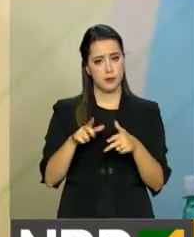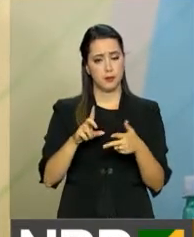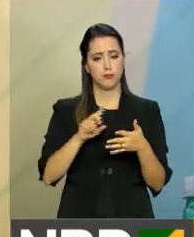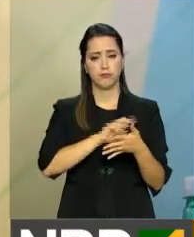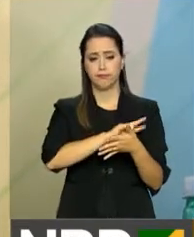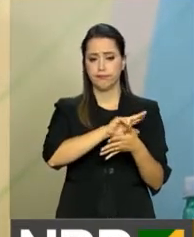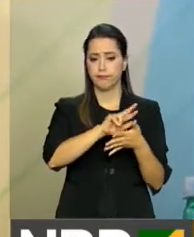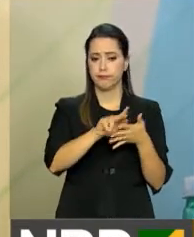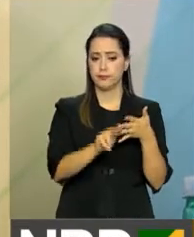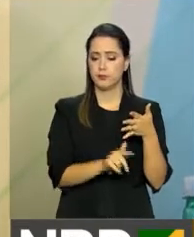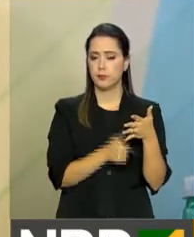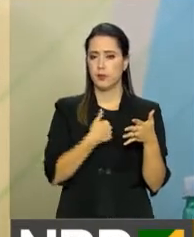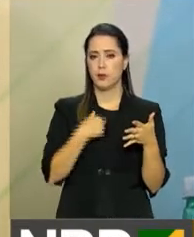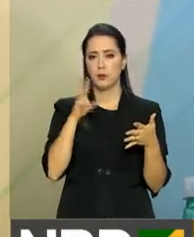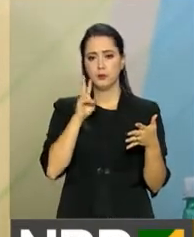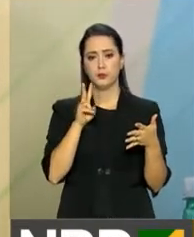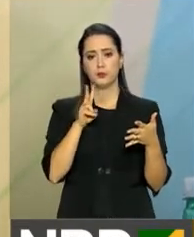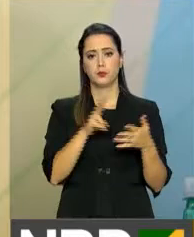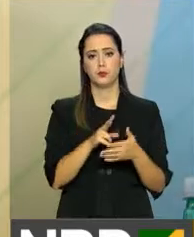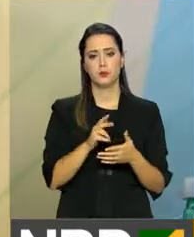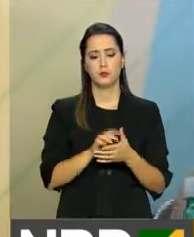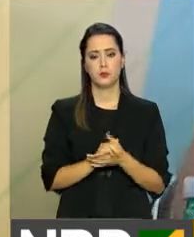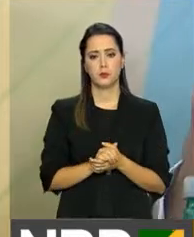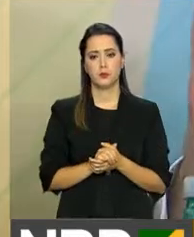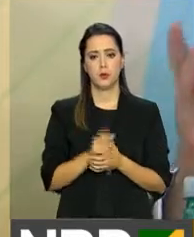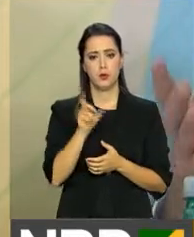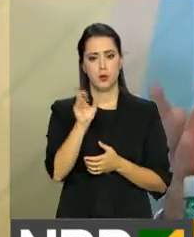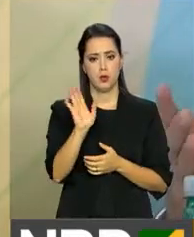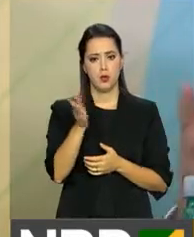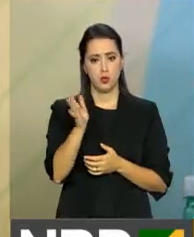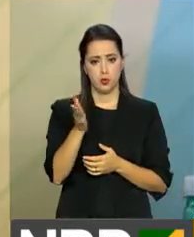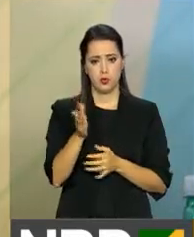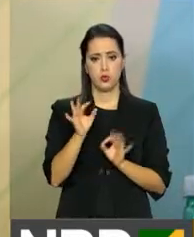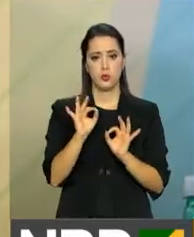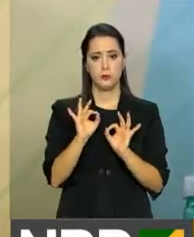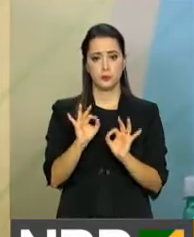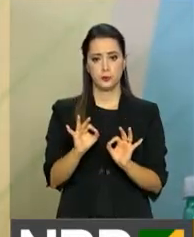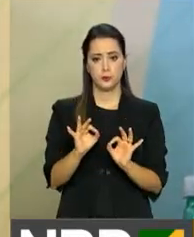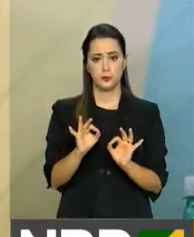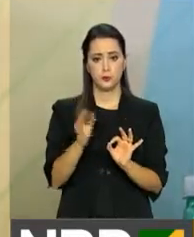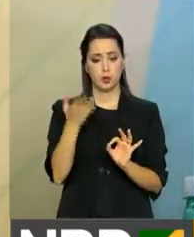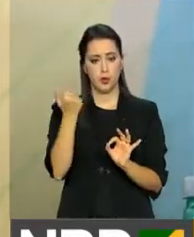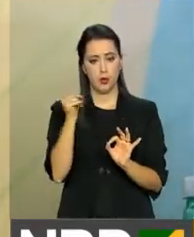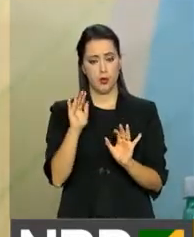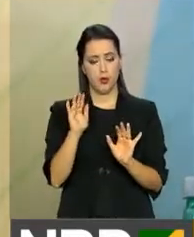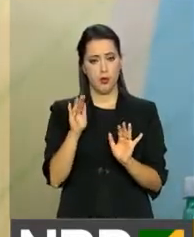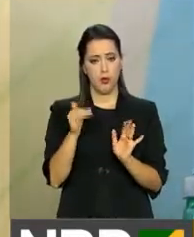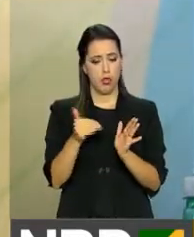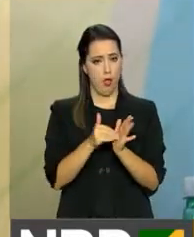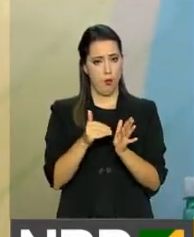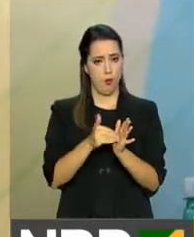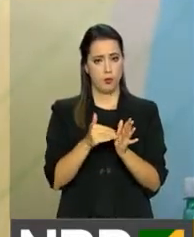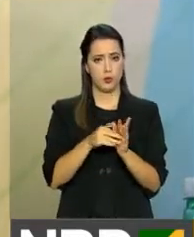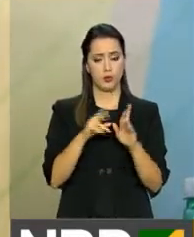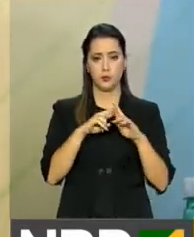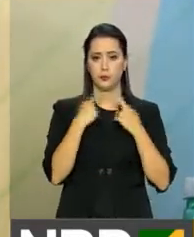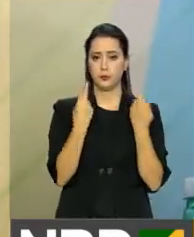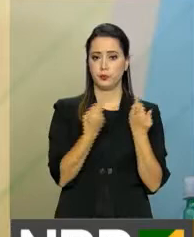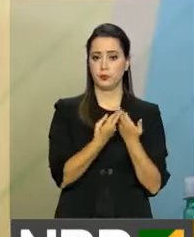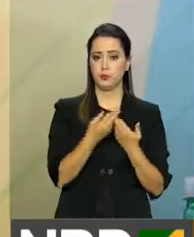se atendeu pelo menos relativamente à última reunião plenária cerca de